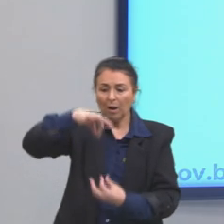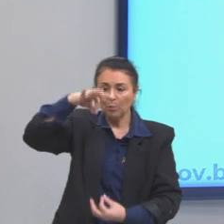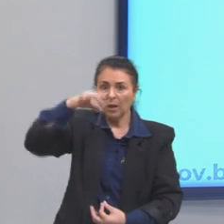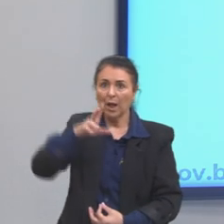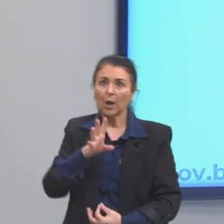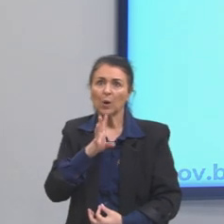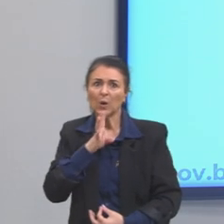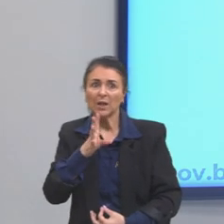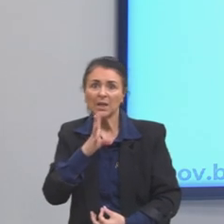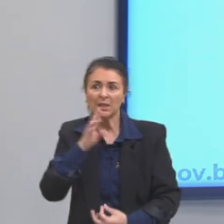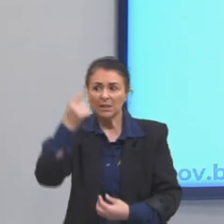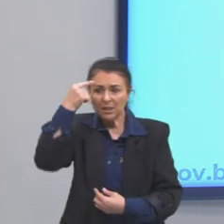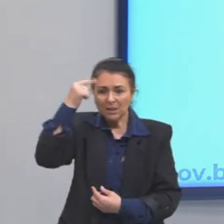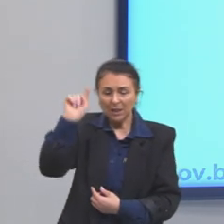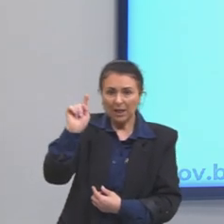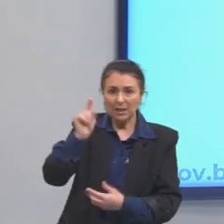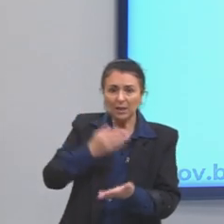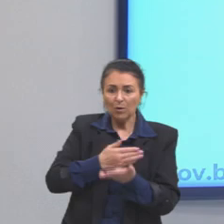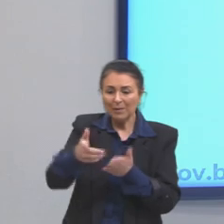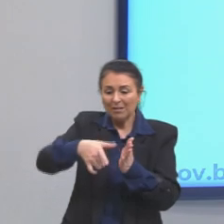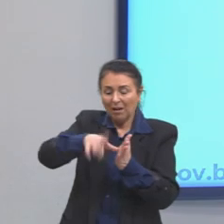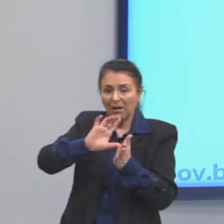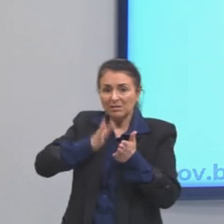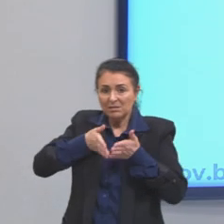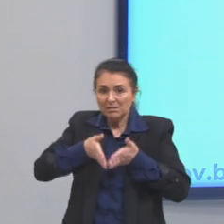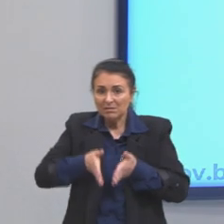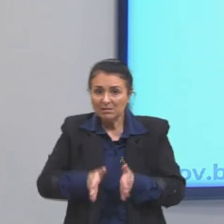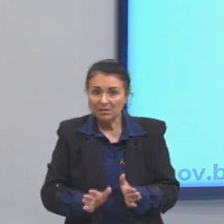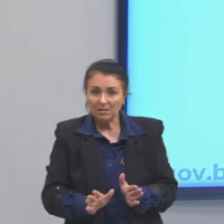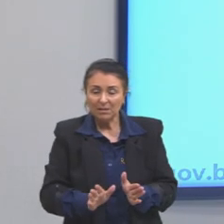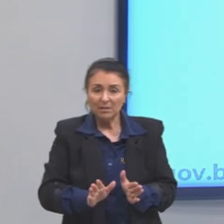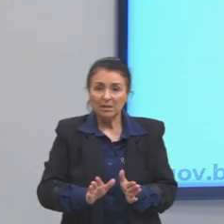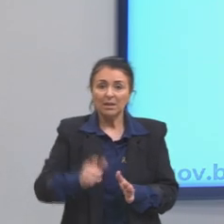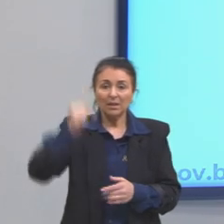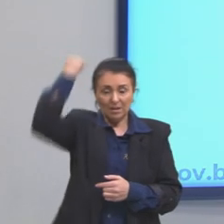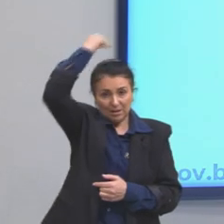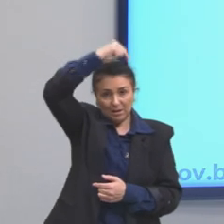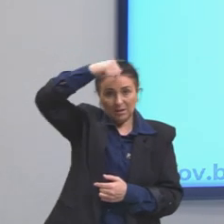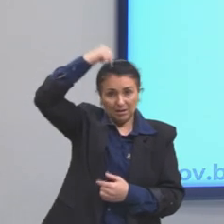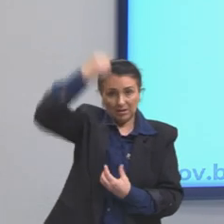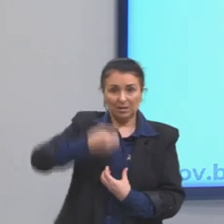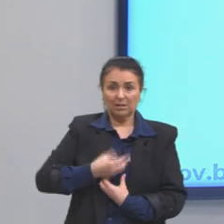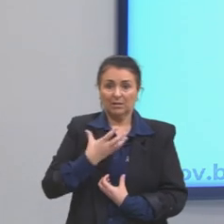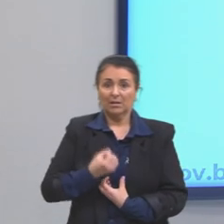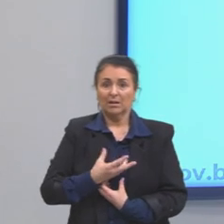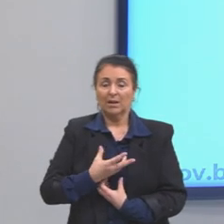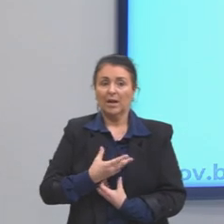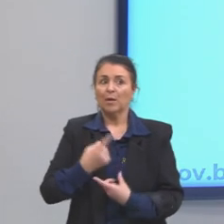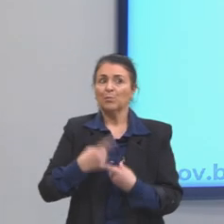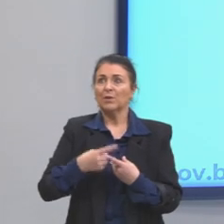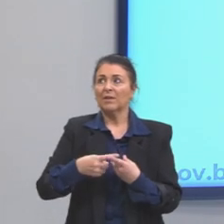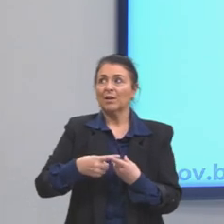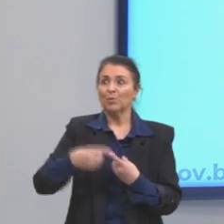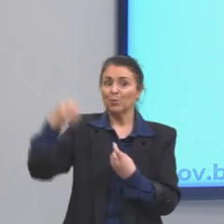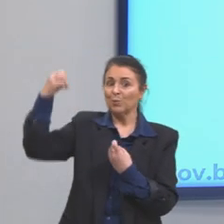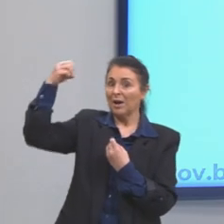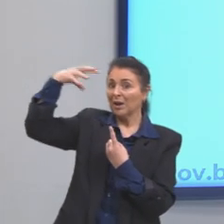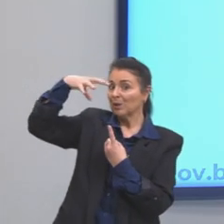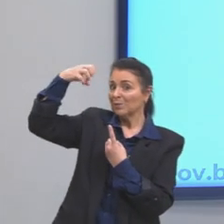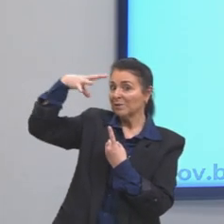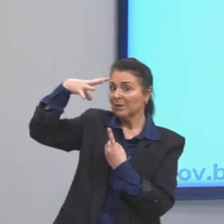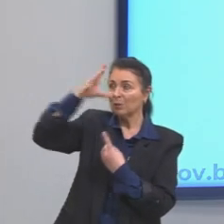que ela com tentou antes e na cedo para Agostinho diz que o conhecimento a resultado da iluminação Divina a